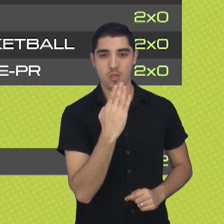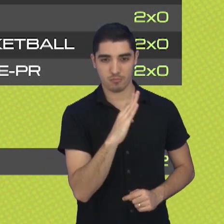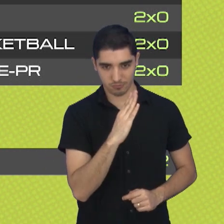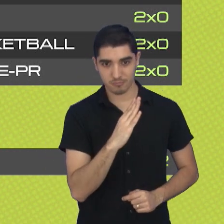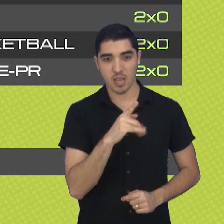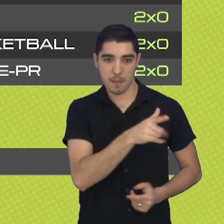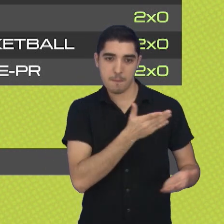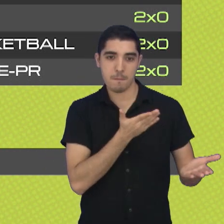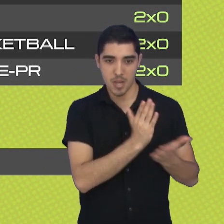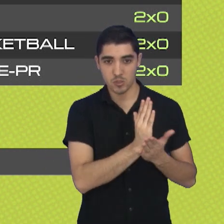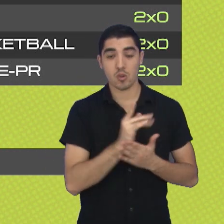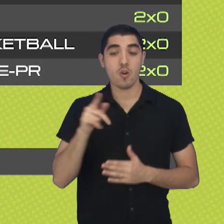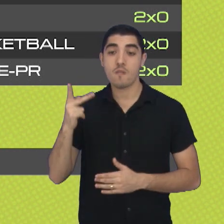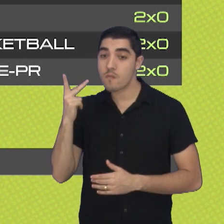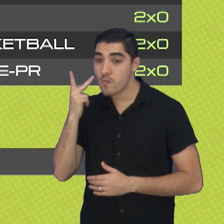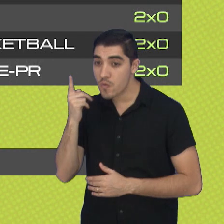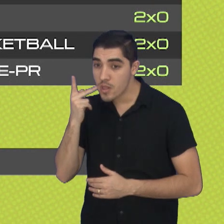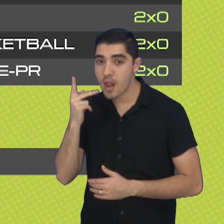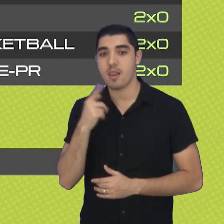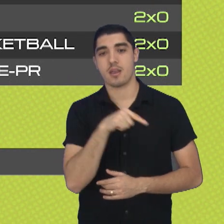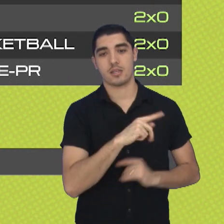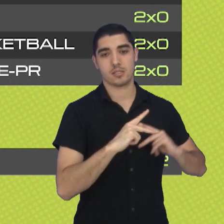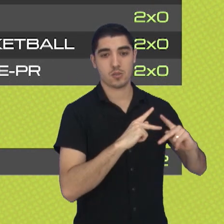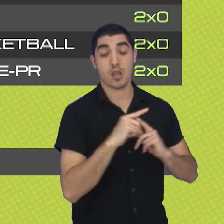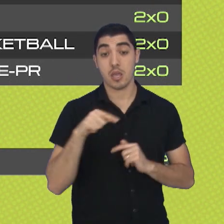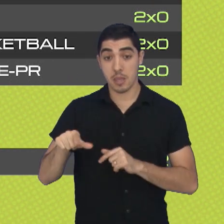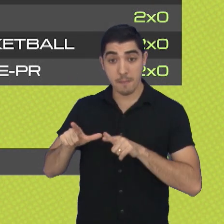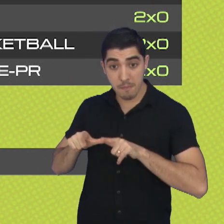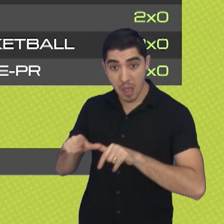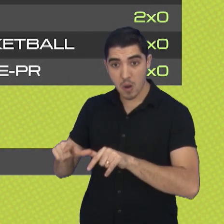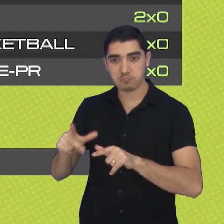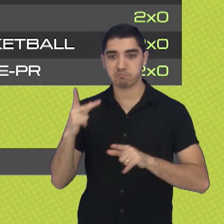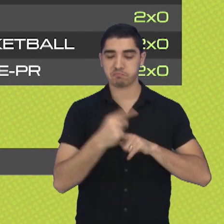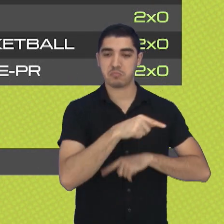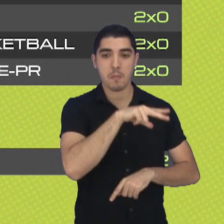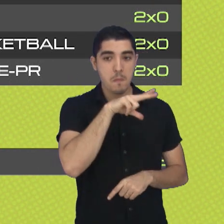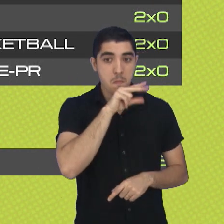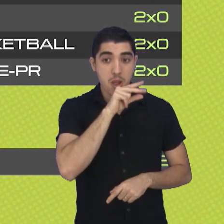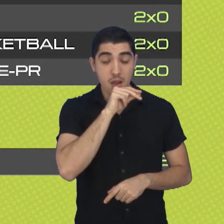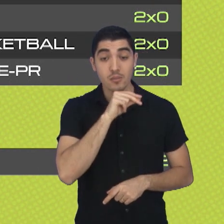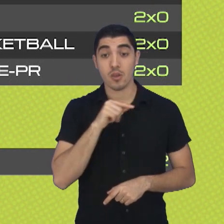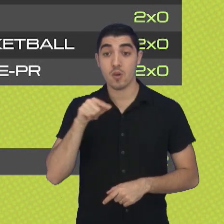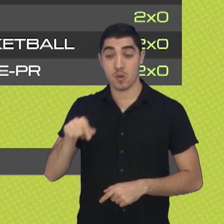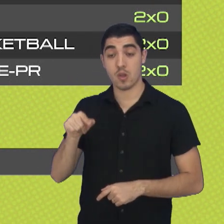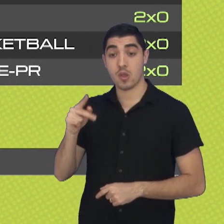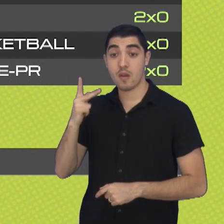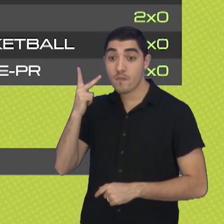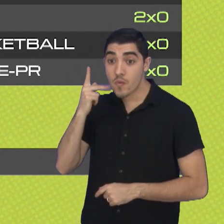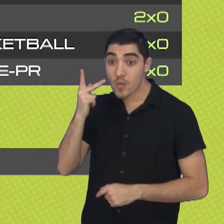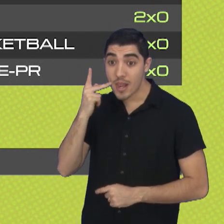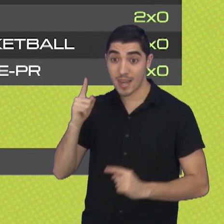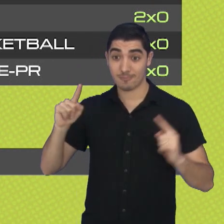Flamengo classificado. Fortaleza e São José, e o Bauru bateu o Pato Basquete. O Fortaleza vai enfrentar o Flamengo